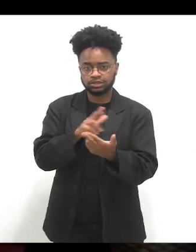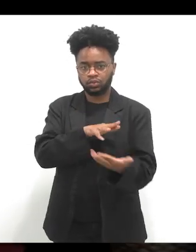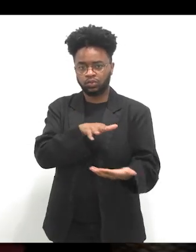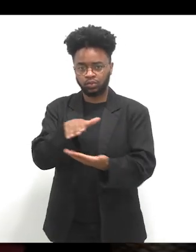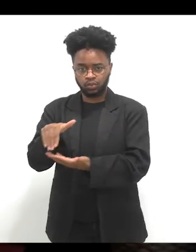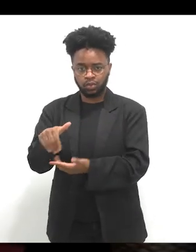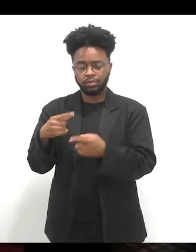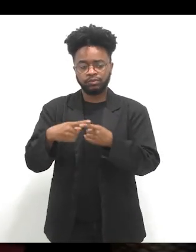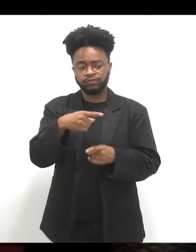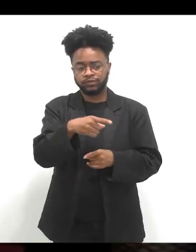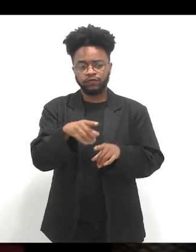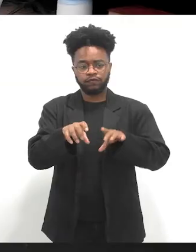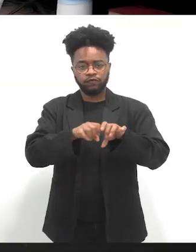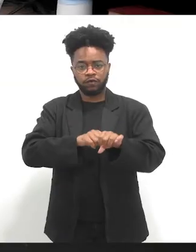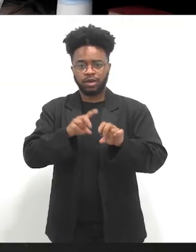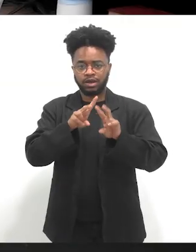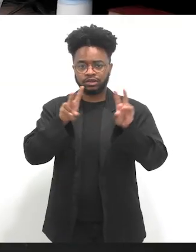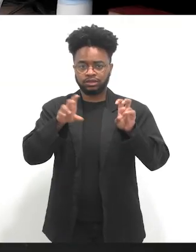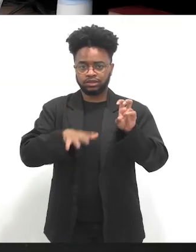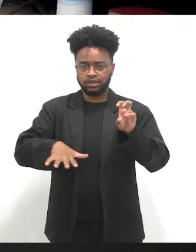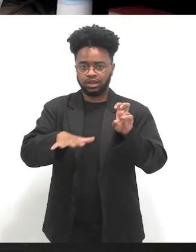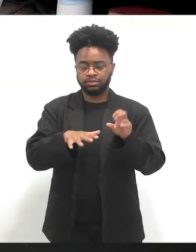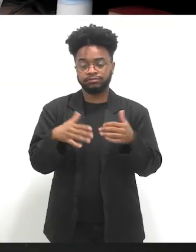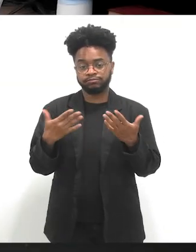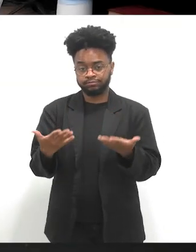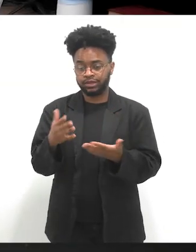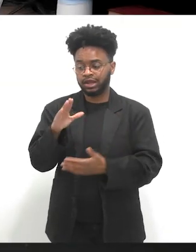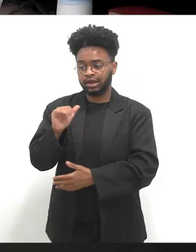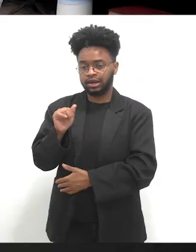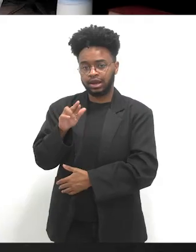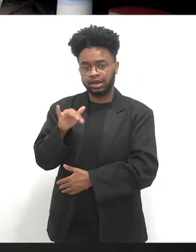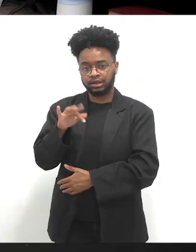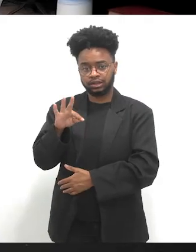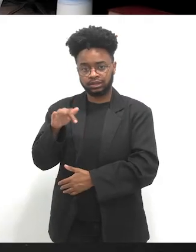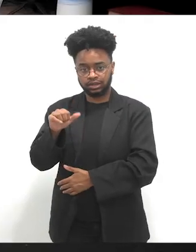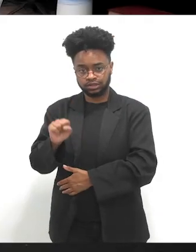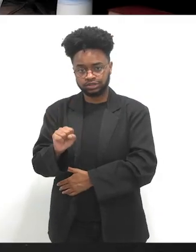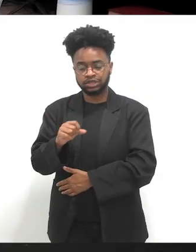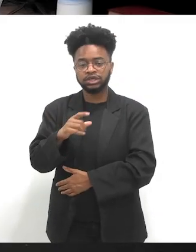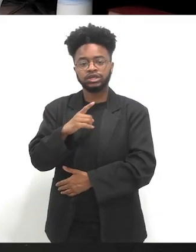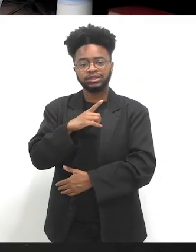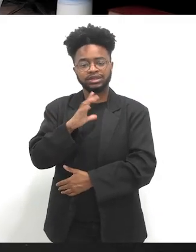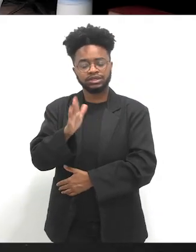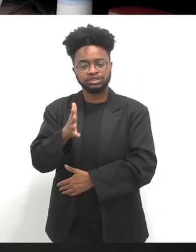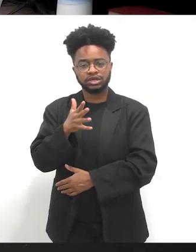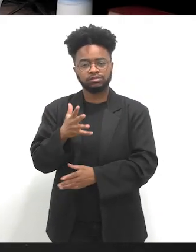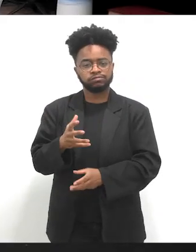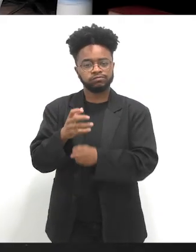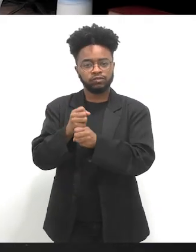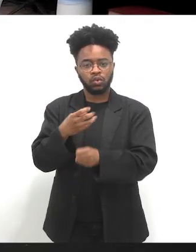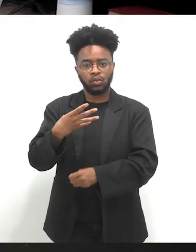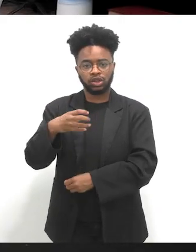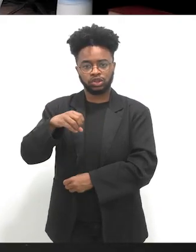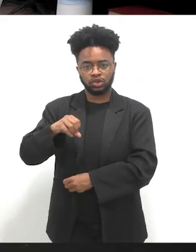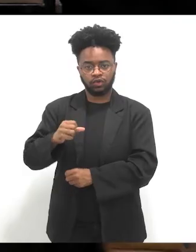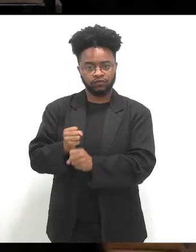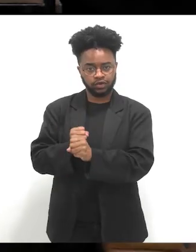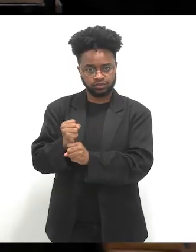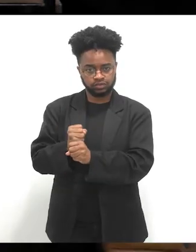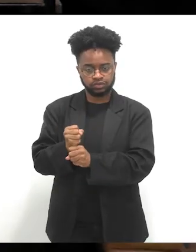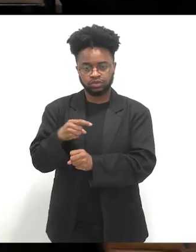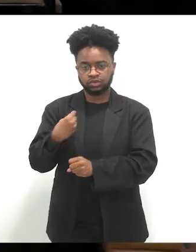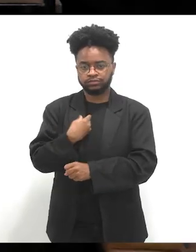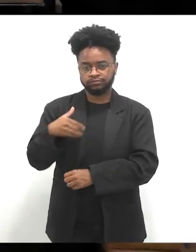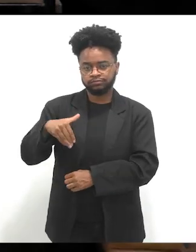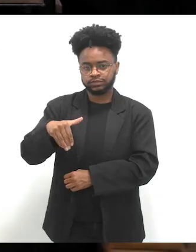internacionais e uma pessoa que é especialista no tema. Bom, a Caritas, ela já tem, ao total, né, são 49 anos, a